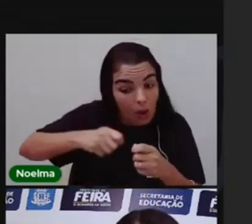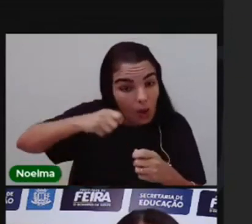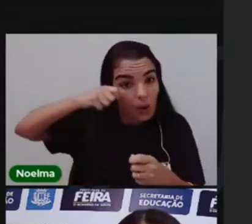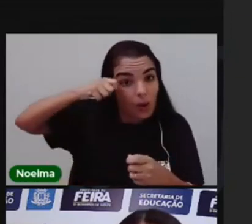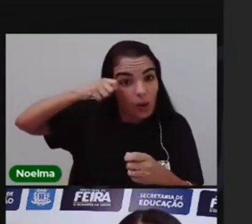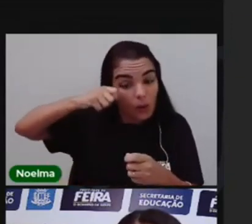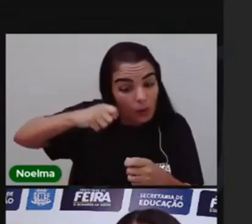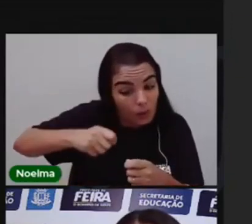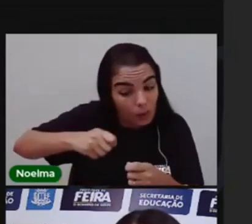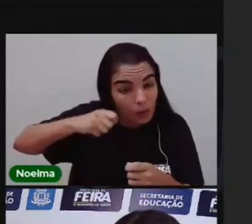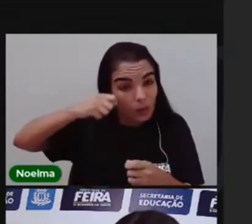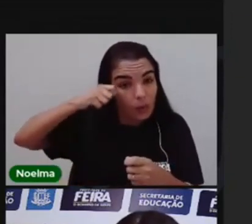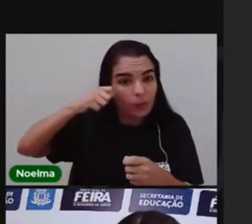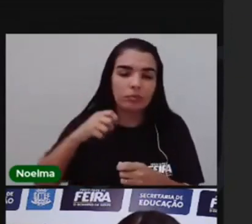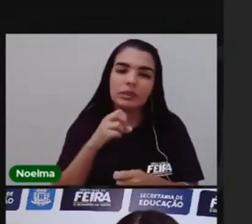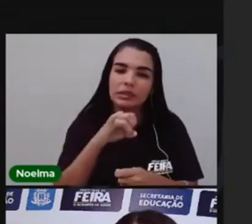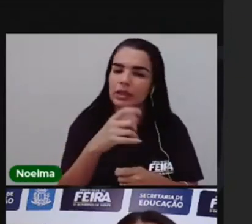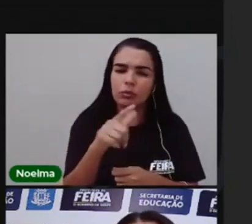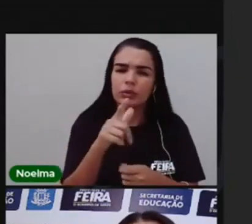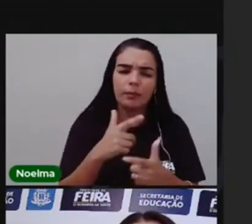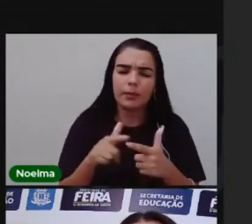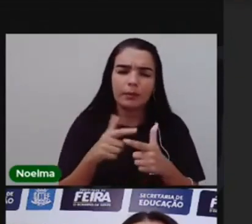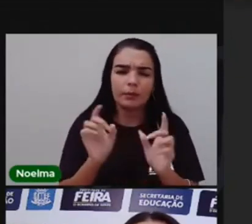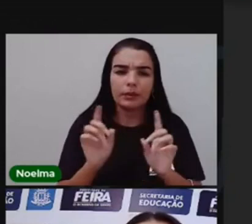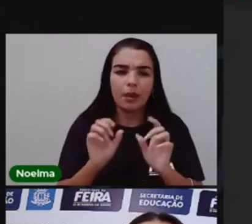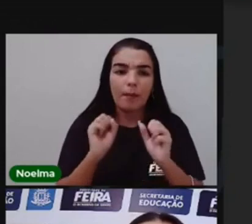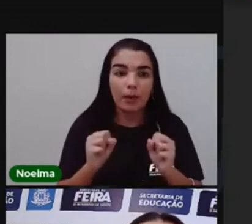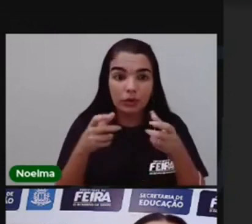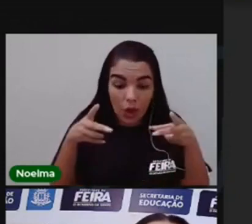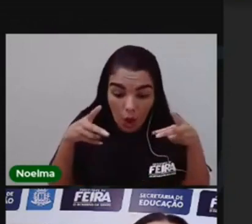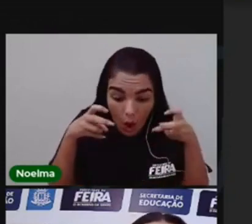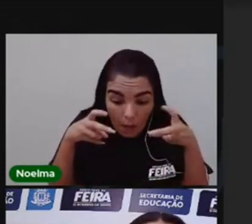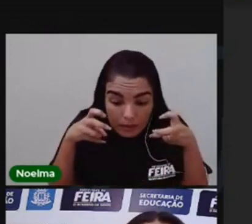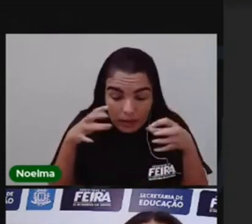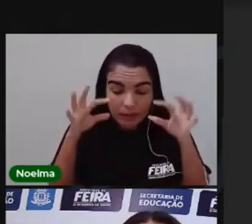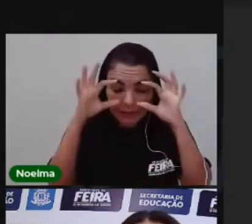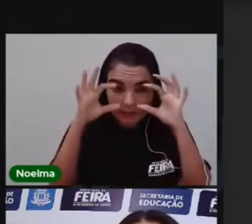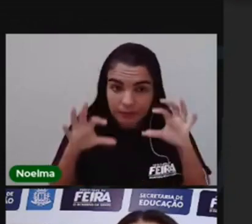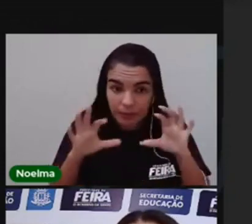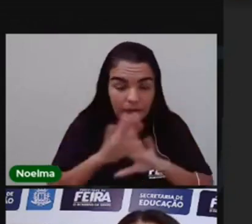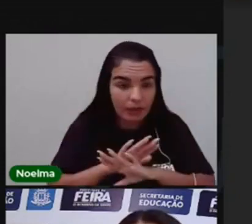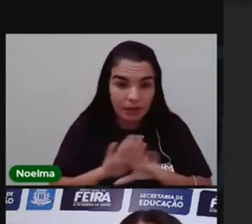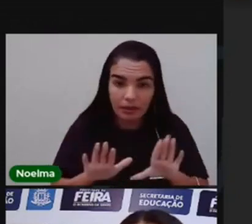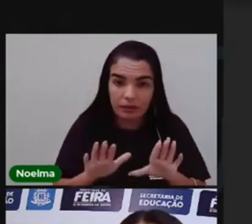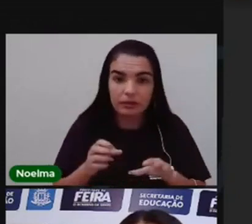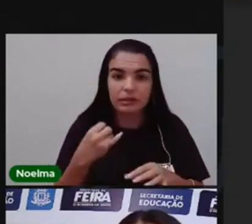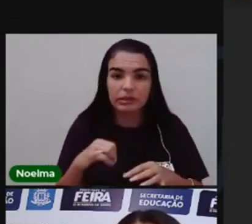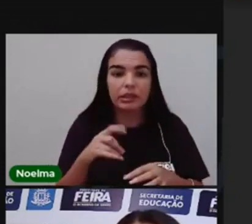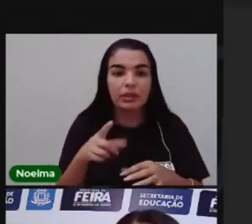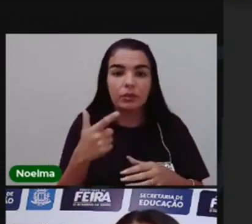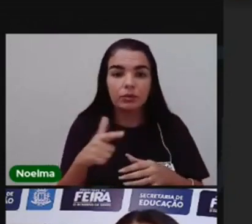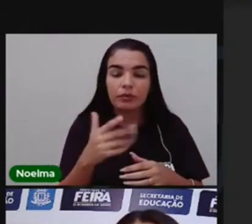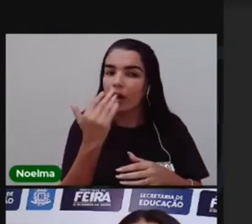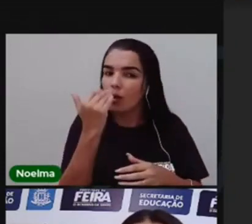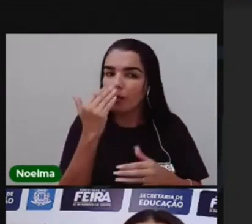puder comprar essa lupa, e quem não puder também não tem problema, vocês fazem essa observação a olho nu, tá? Se não tiverem esses alimentos